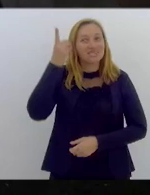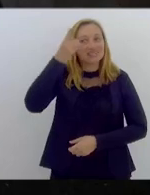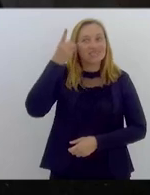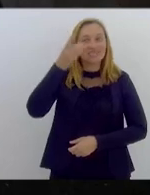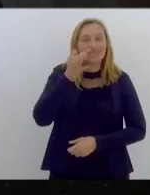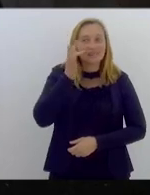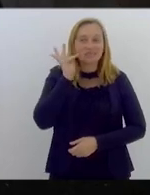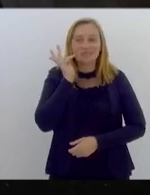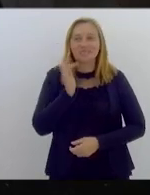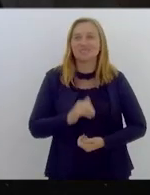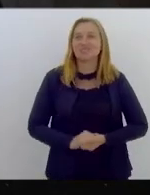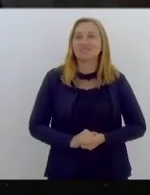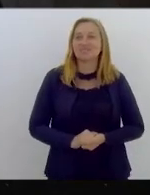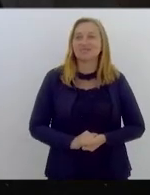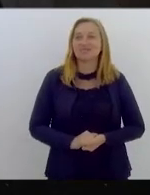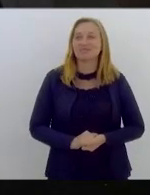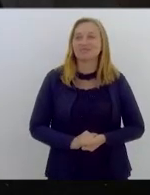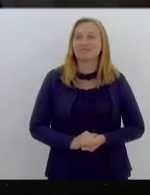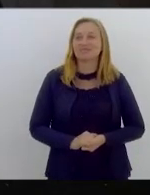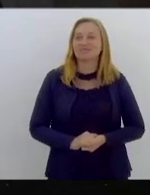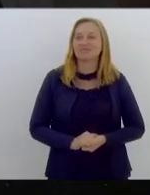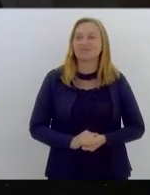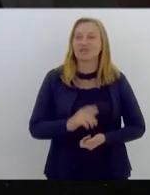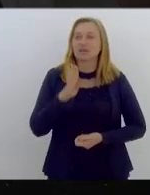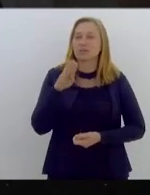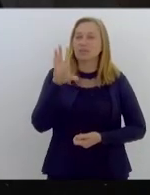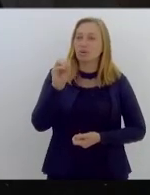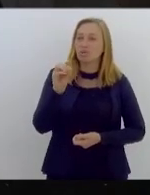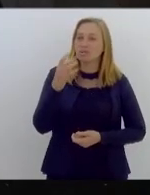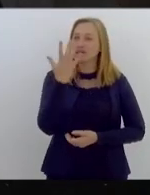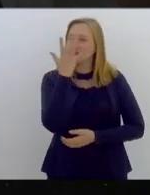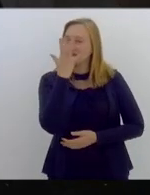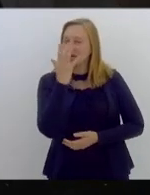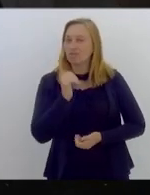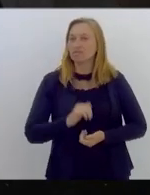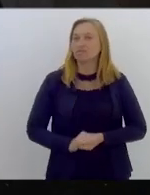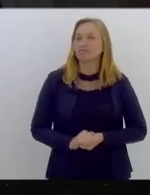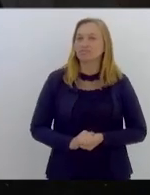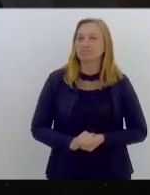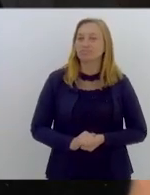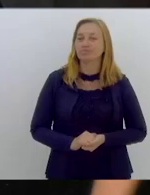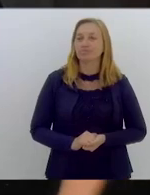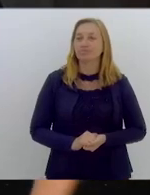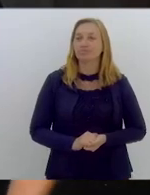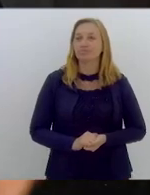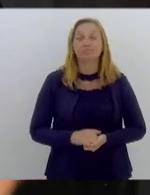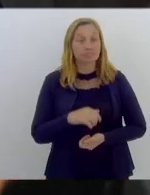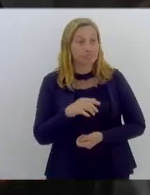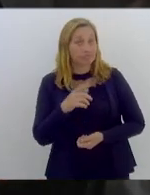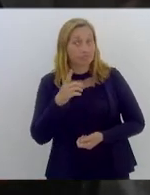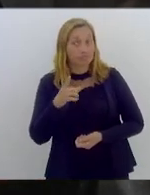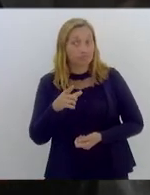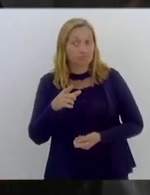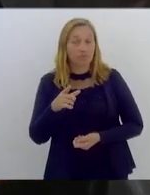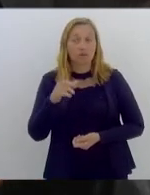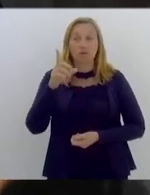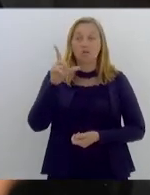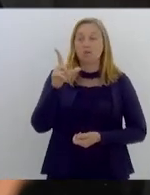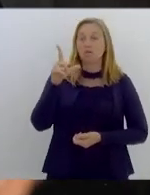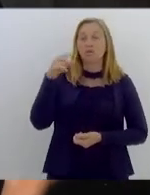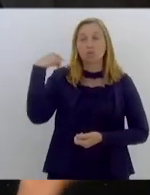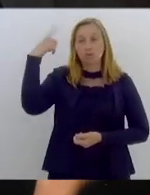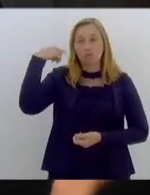Serafini e eu propusemos ao Bloco Carnavalesco e o Ponto de Cultura, Luiz Paulo, Vossa Excelência conhece, o Loucura Suburbana,